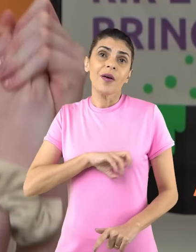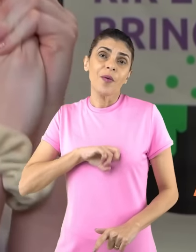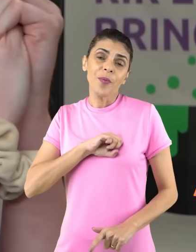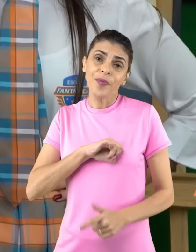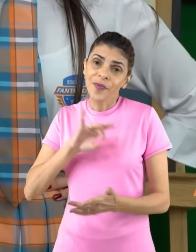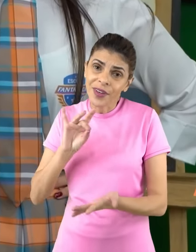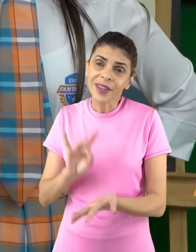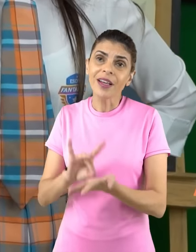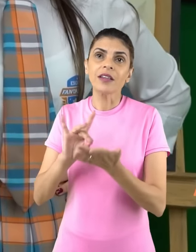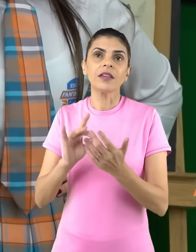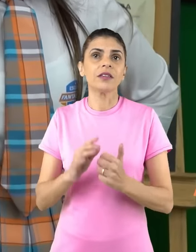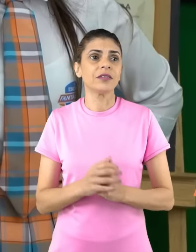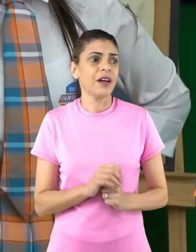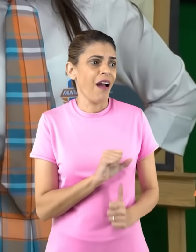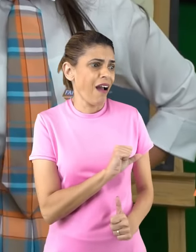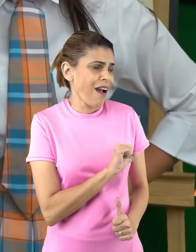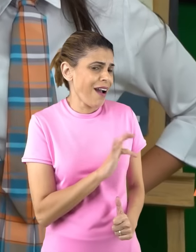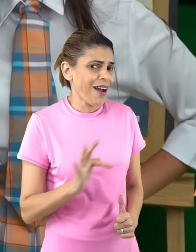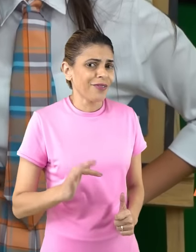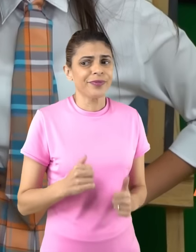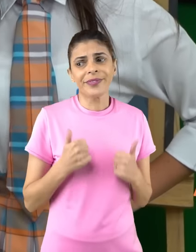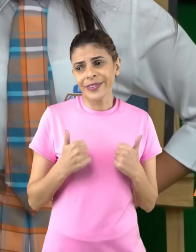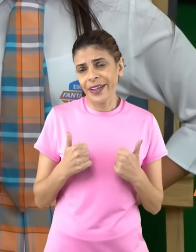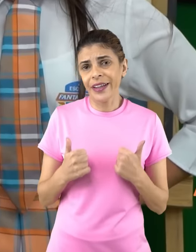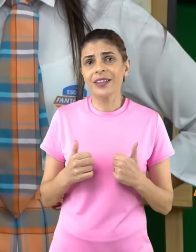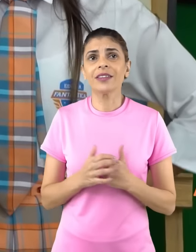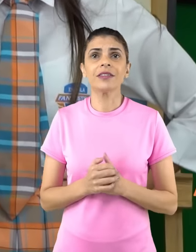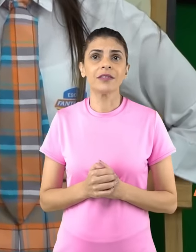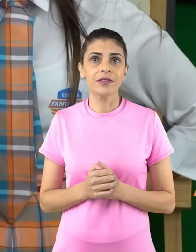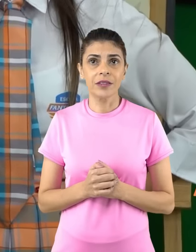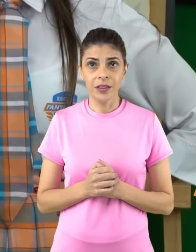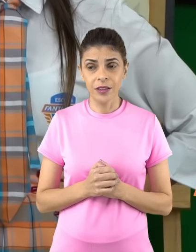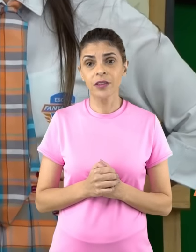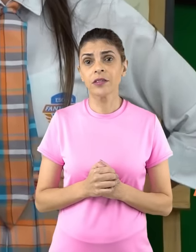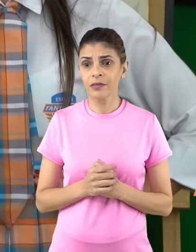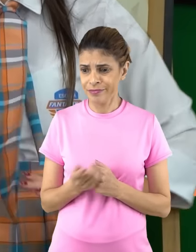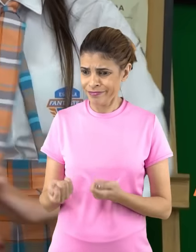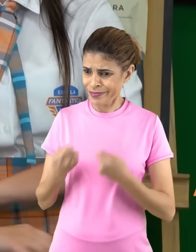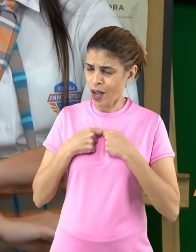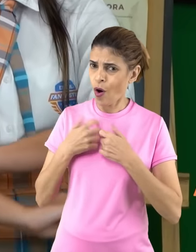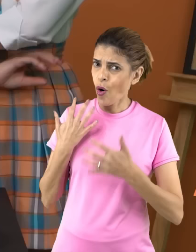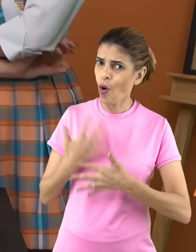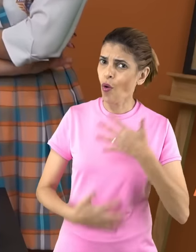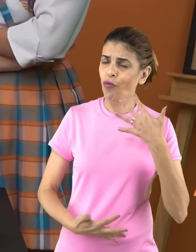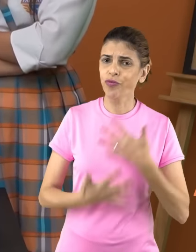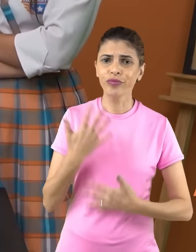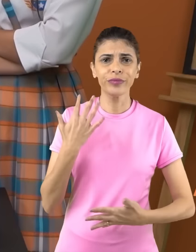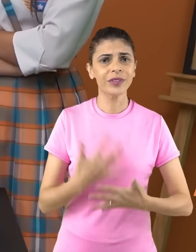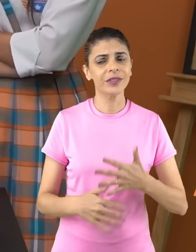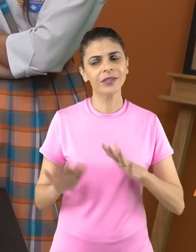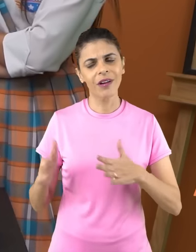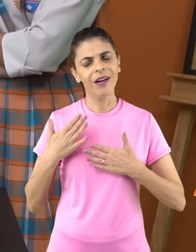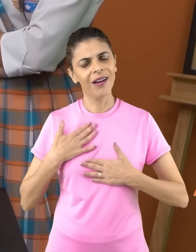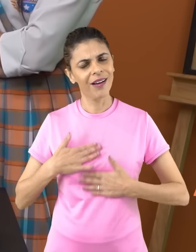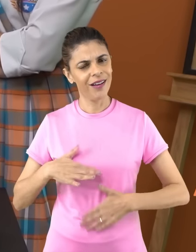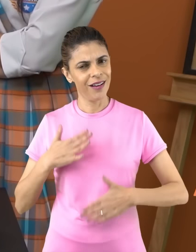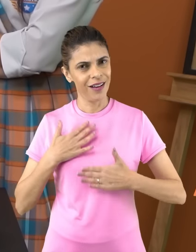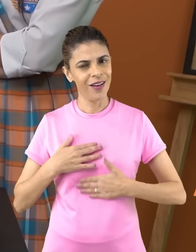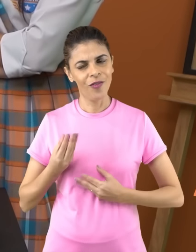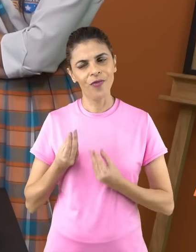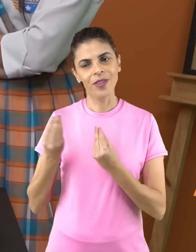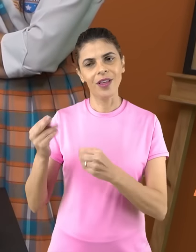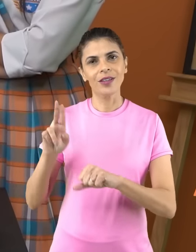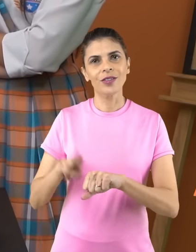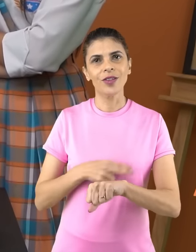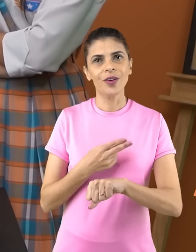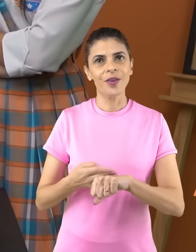verdadeiro Aff Tá bem Ai, você só me mete em confusão, hein? Relaxa Eu vou te dar um chocolate